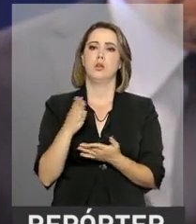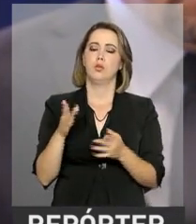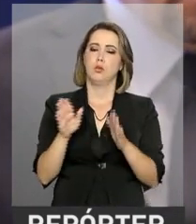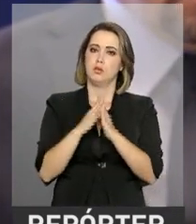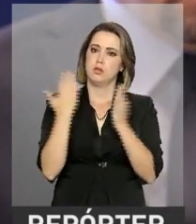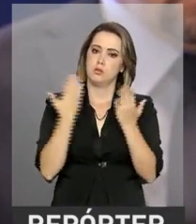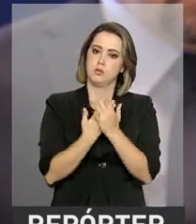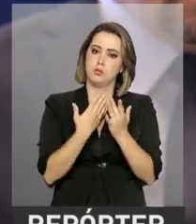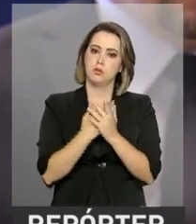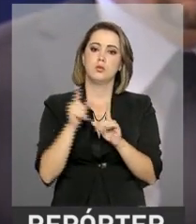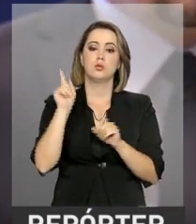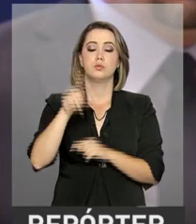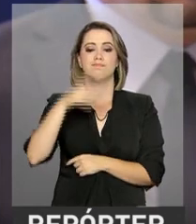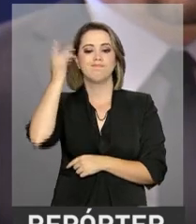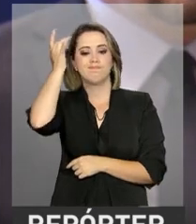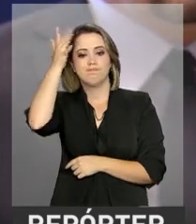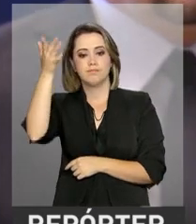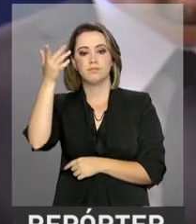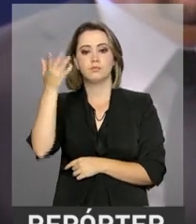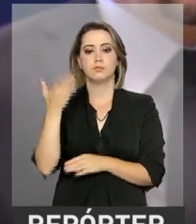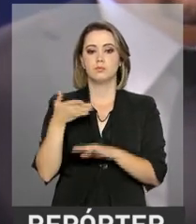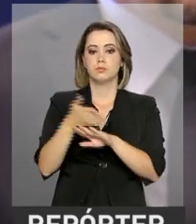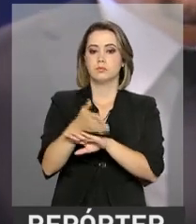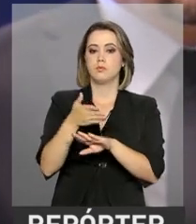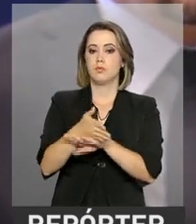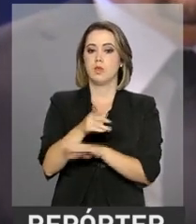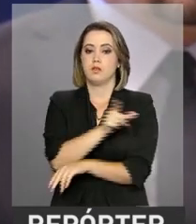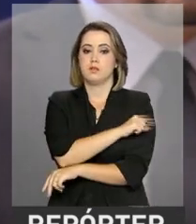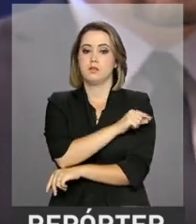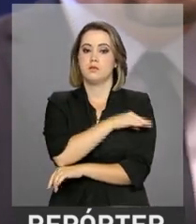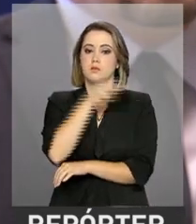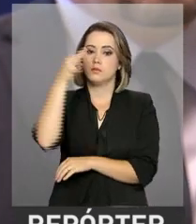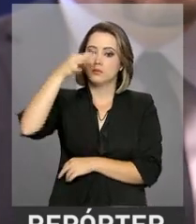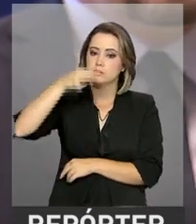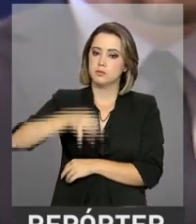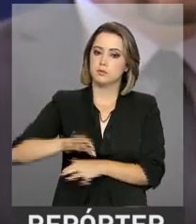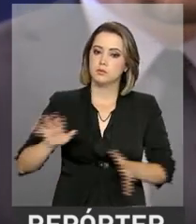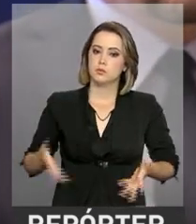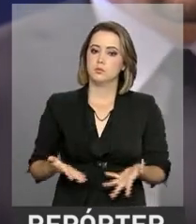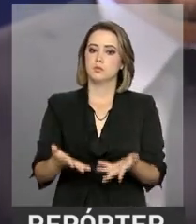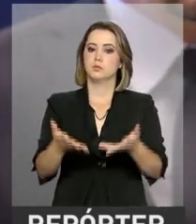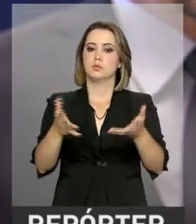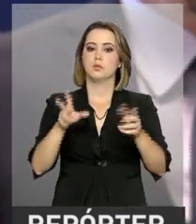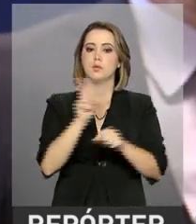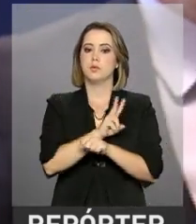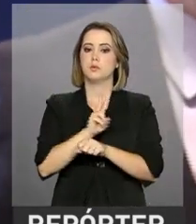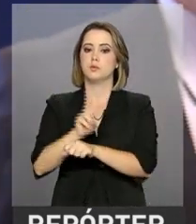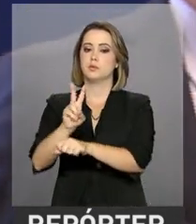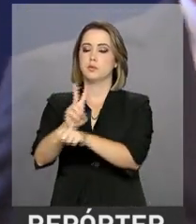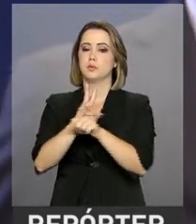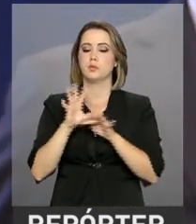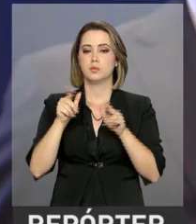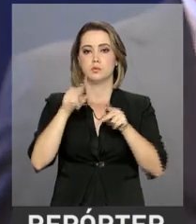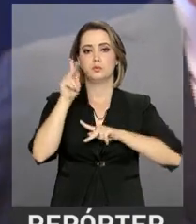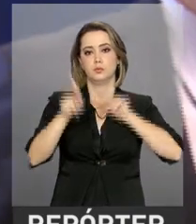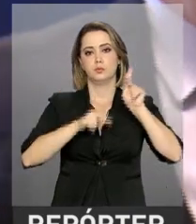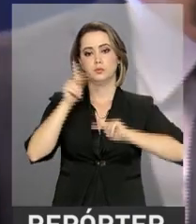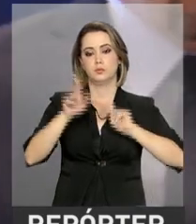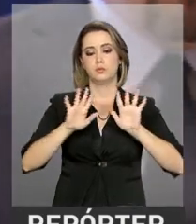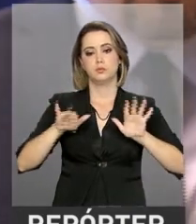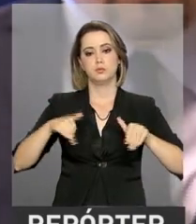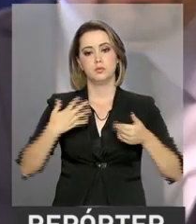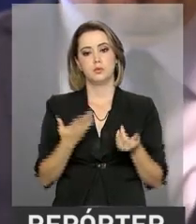escola, isso facilitará muito a que essas vacinas de fato promovam a cobertura vacinal